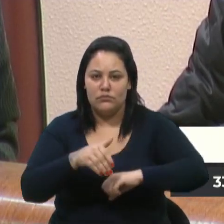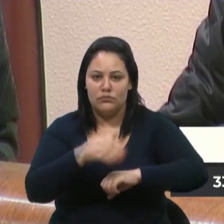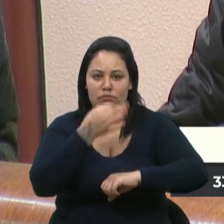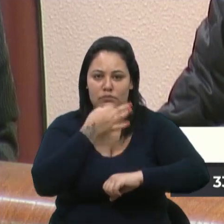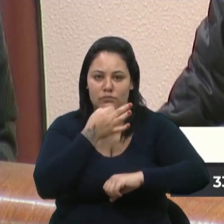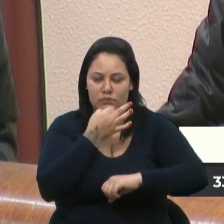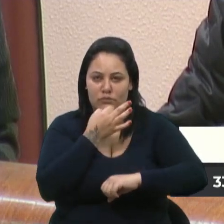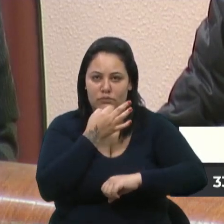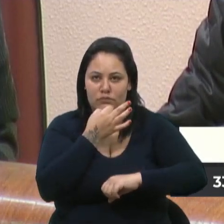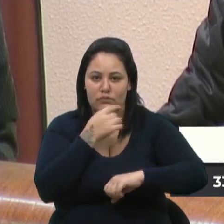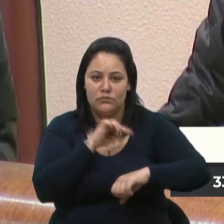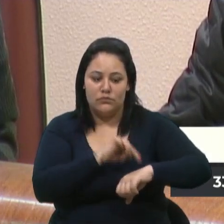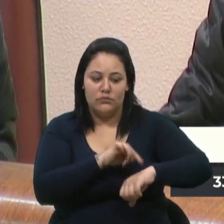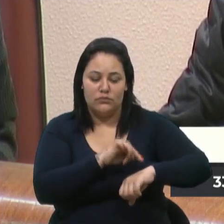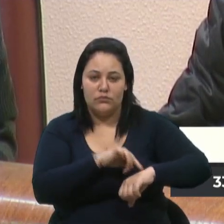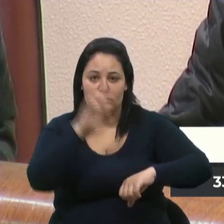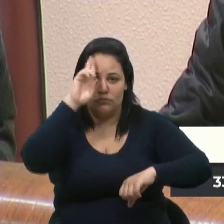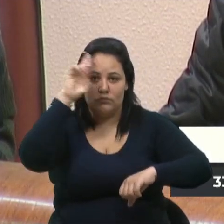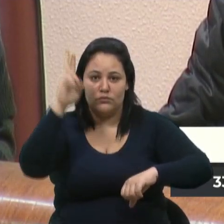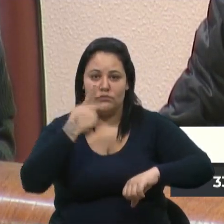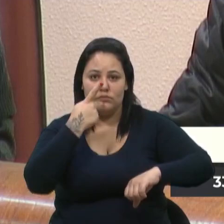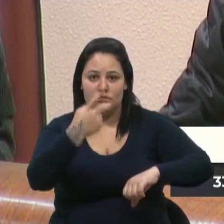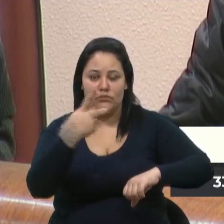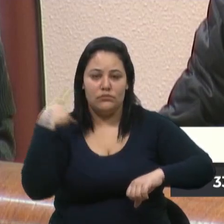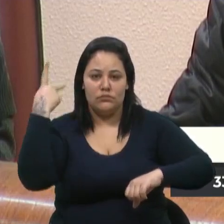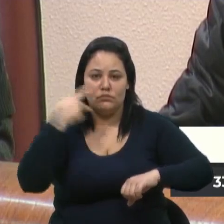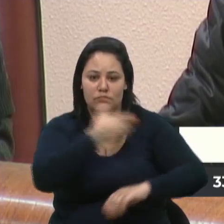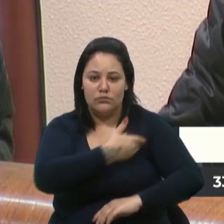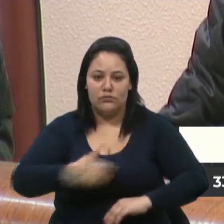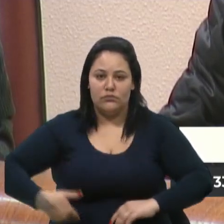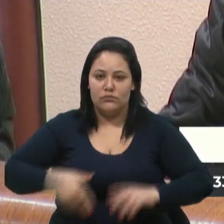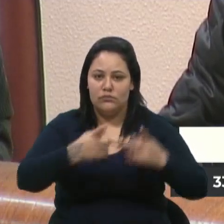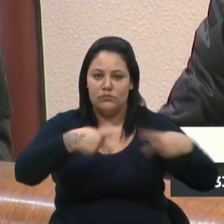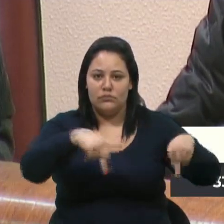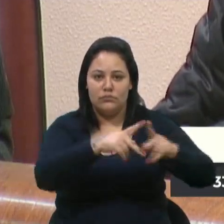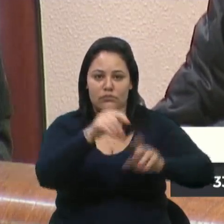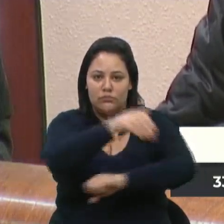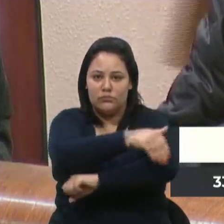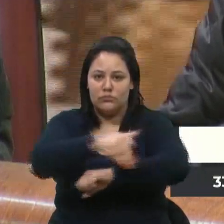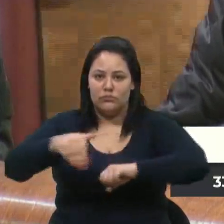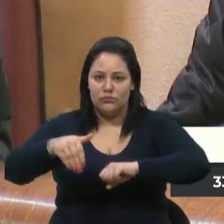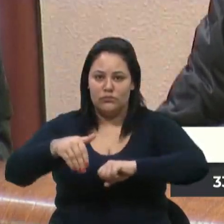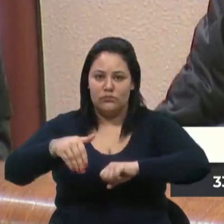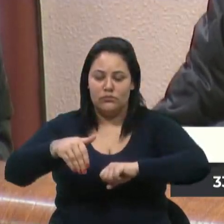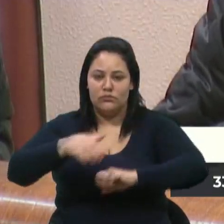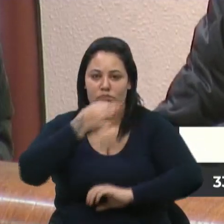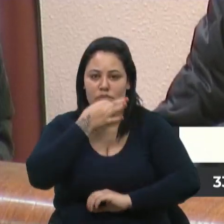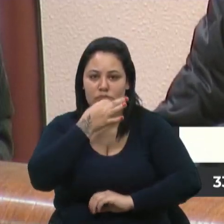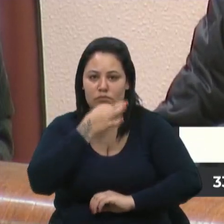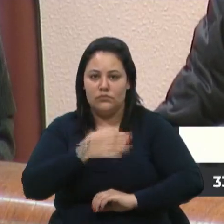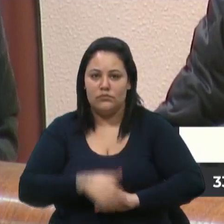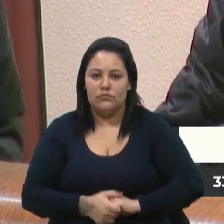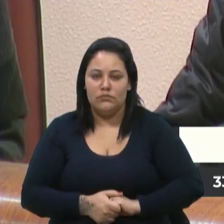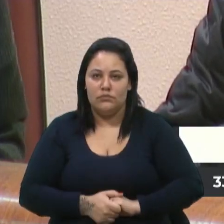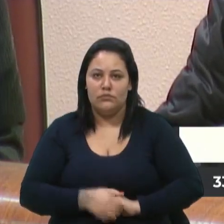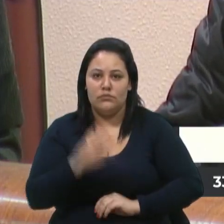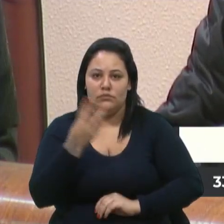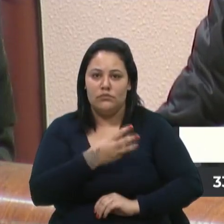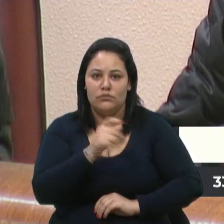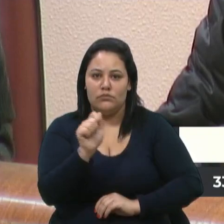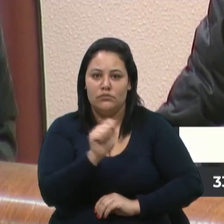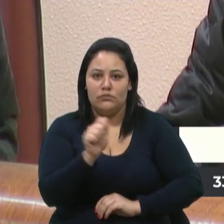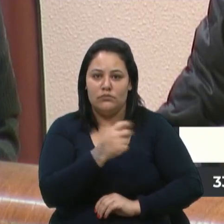direção falará a respeito das políticas públicas para a população de rua. Caxias do Sul, 3 de agosto de